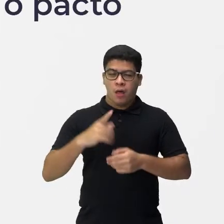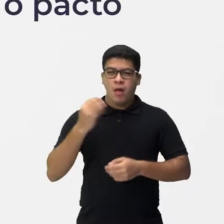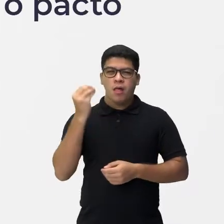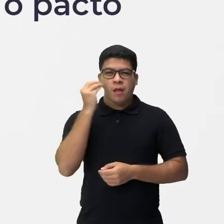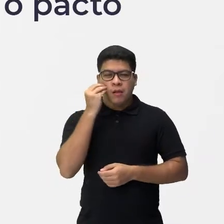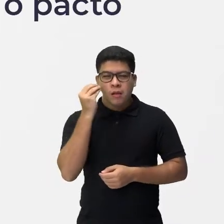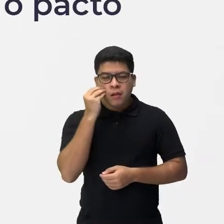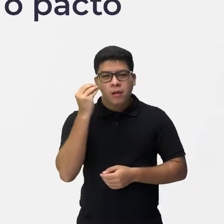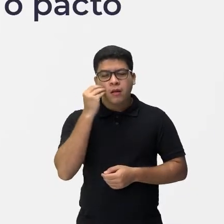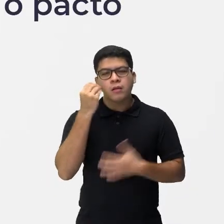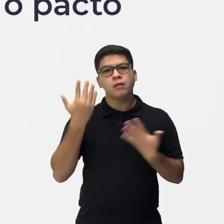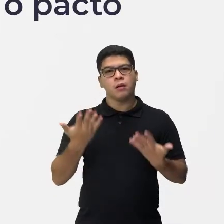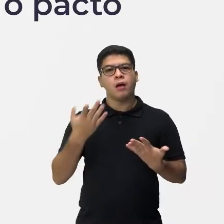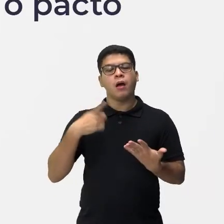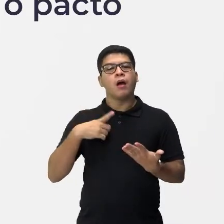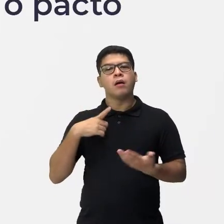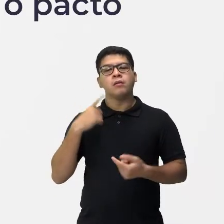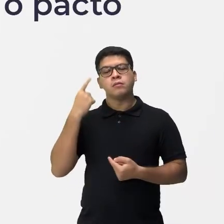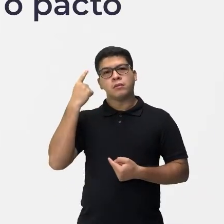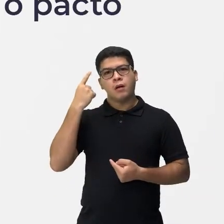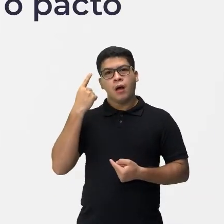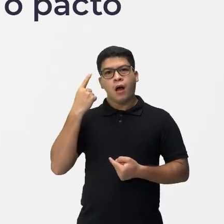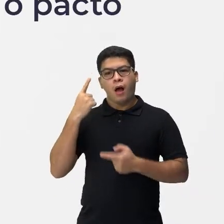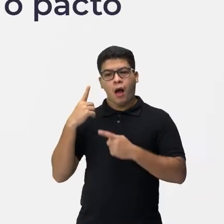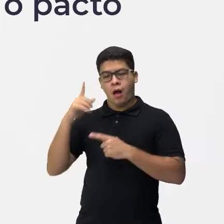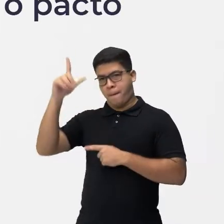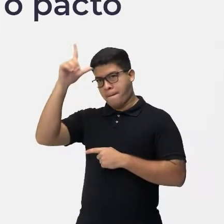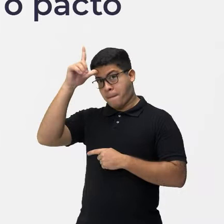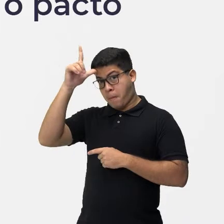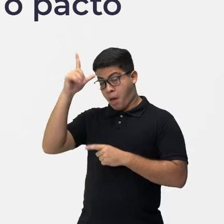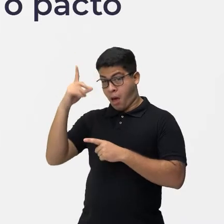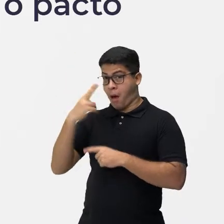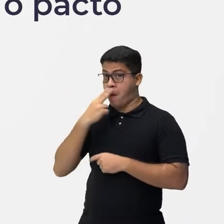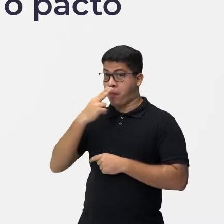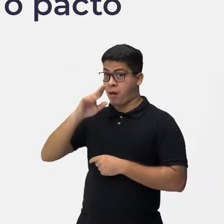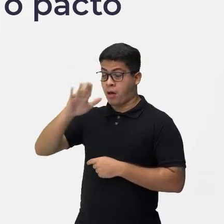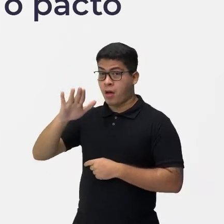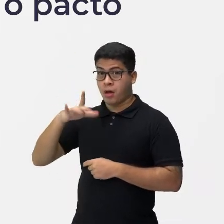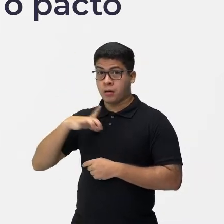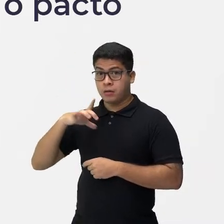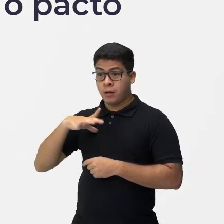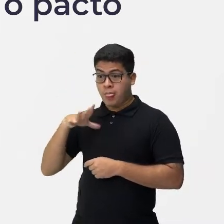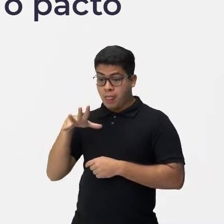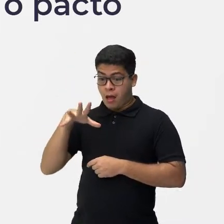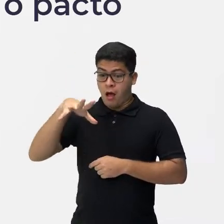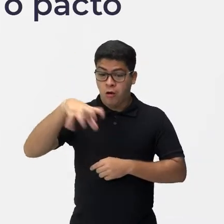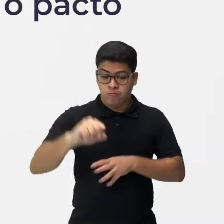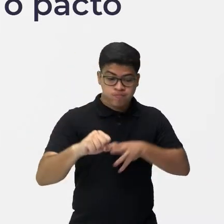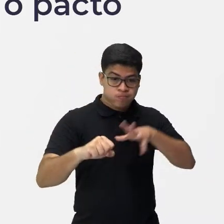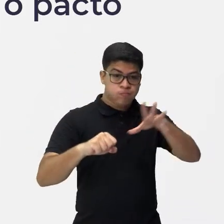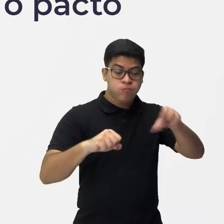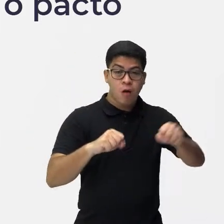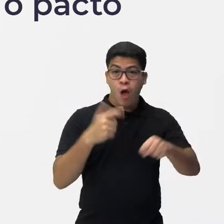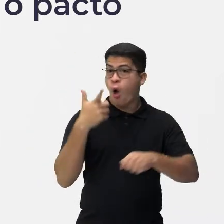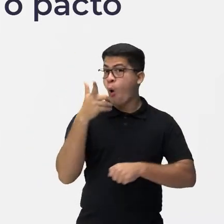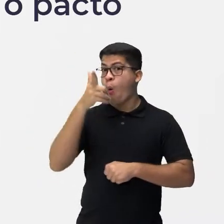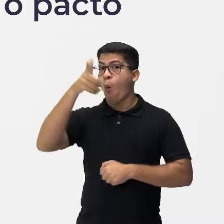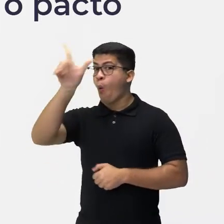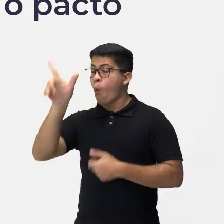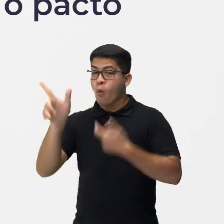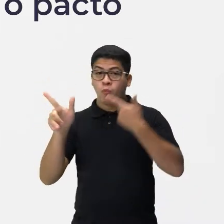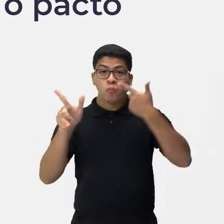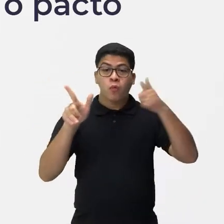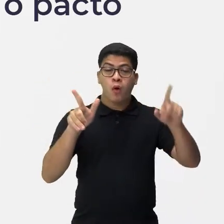pelo ar falha, né, a Alemanha hitlerista vai voltar-se contra o leste e vai dominar a Hungria, a Romênia e a Bulgária, interessado